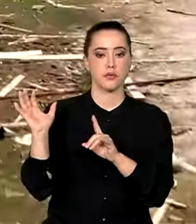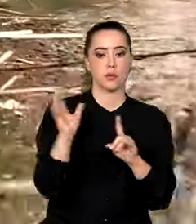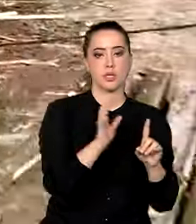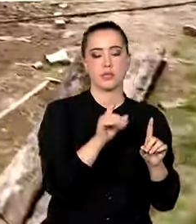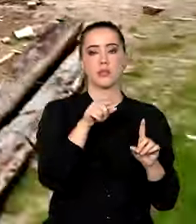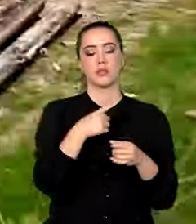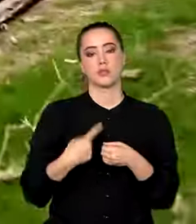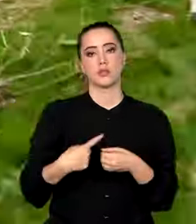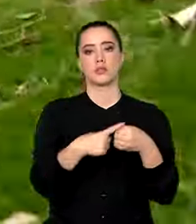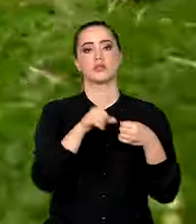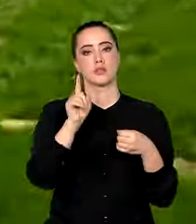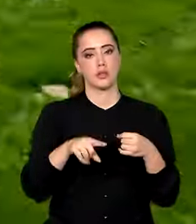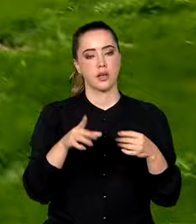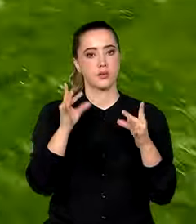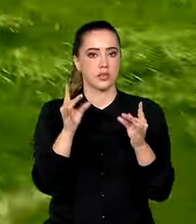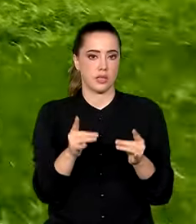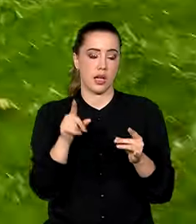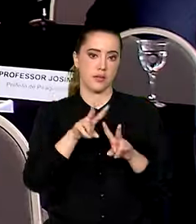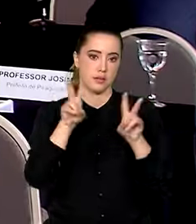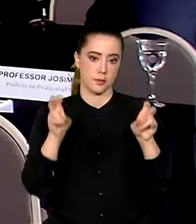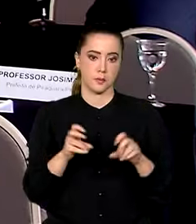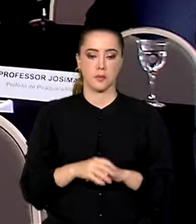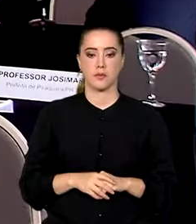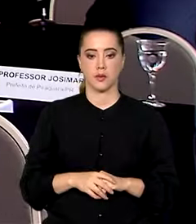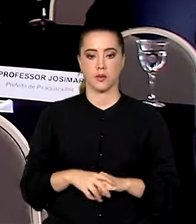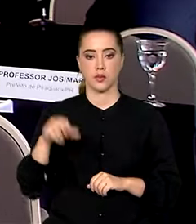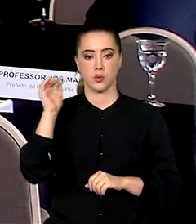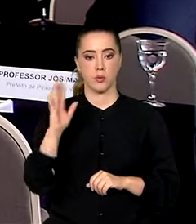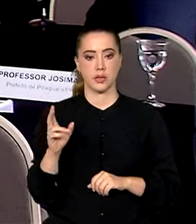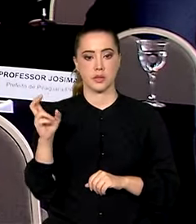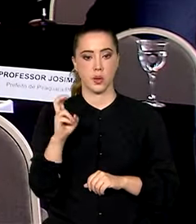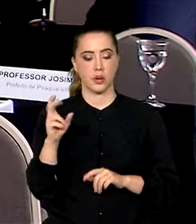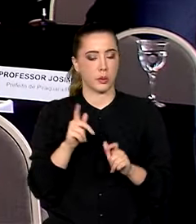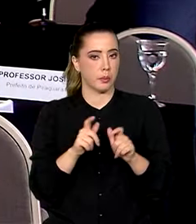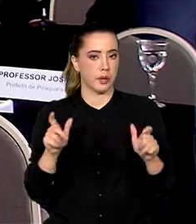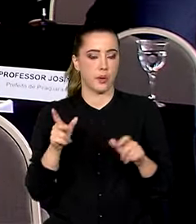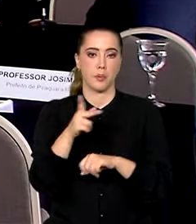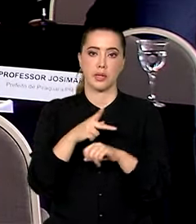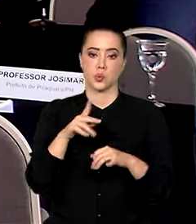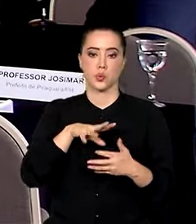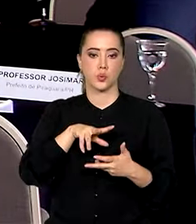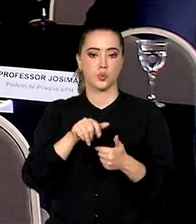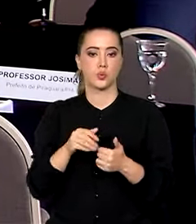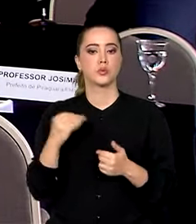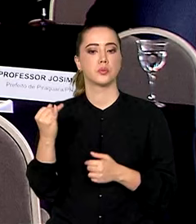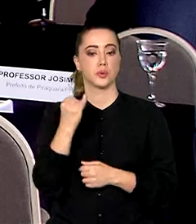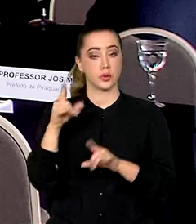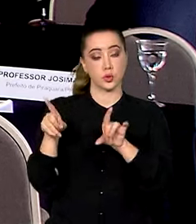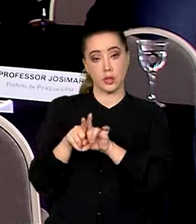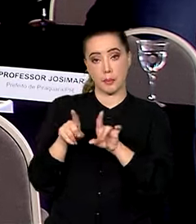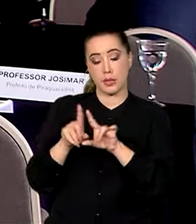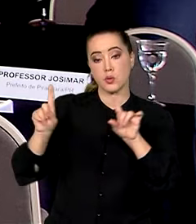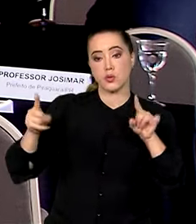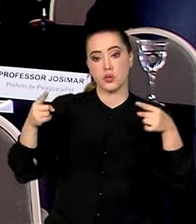cotidiano das cidades são os destaques da pauta. O Brasil é o quinto maior país do mundo e grandes também são